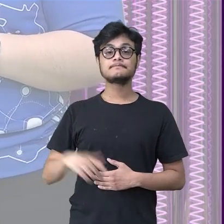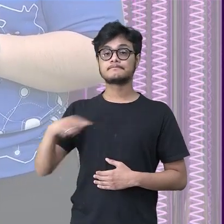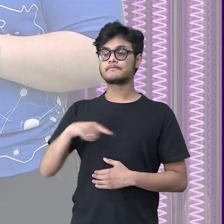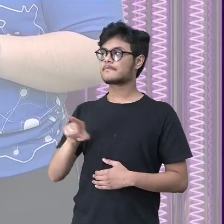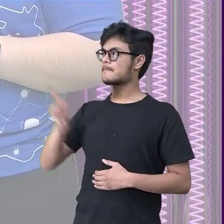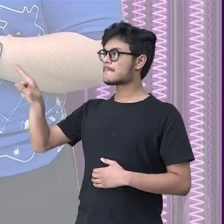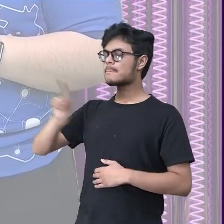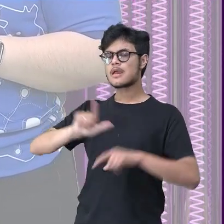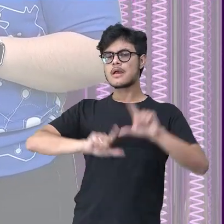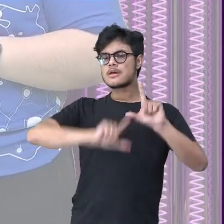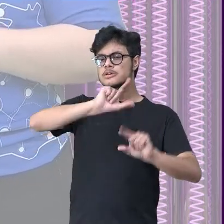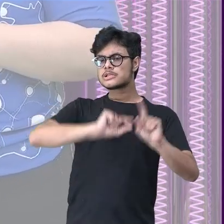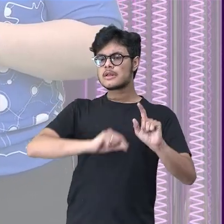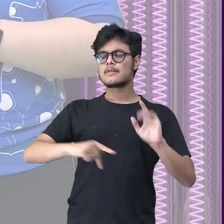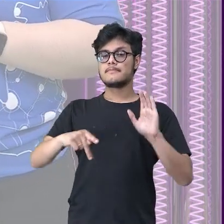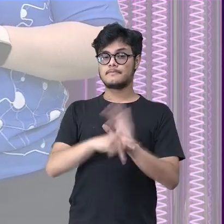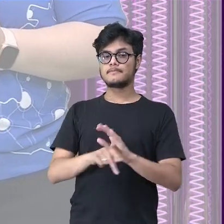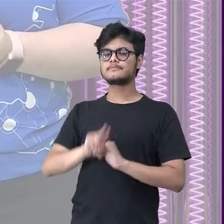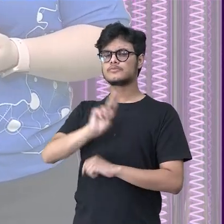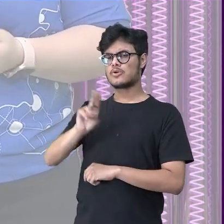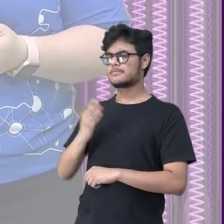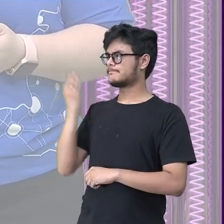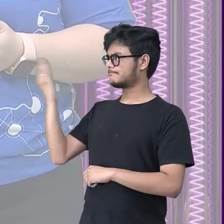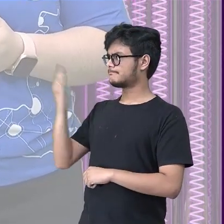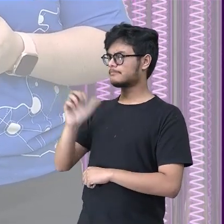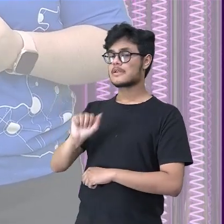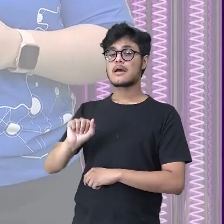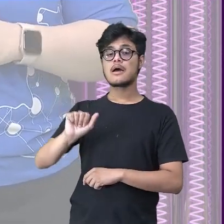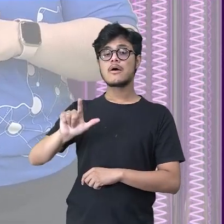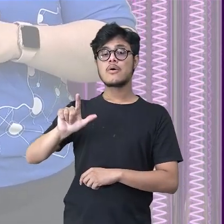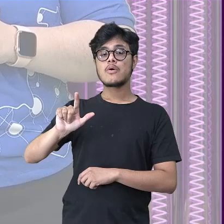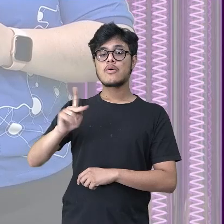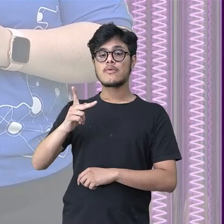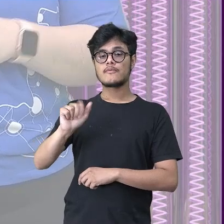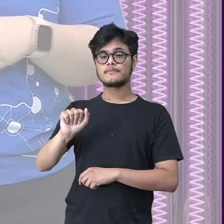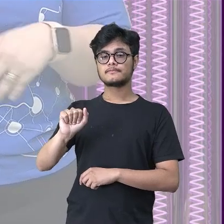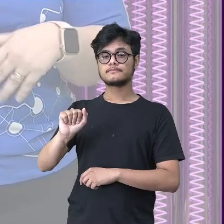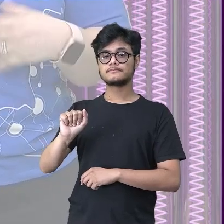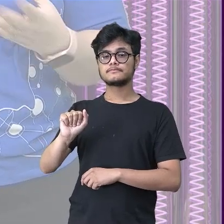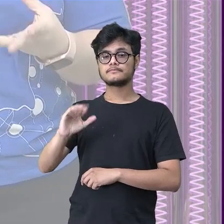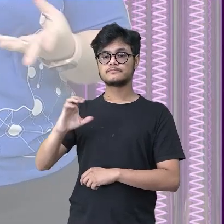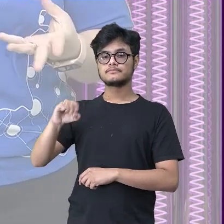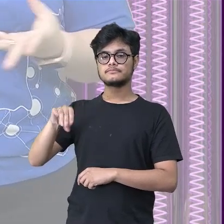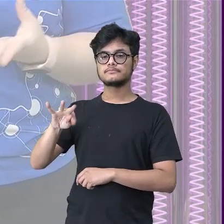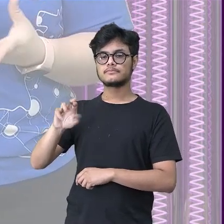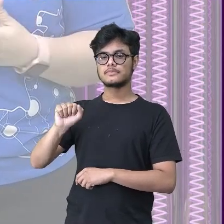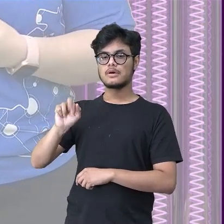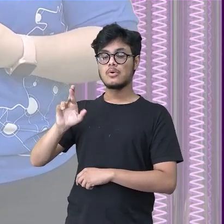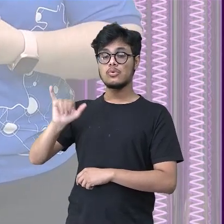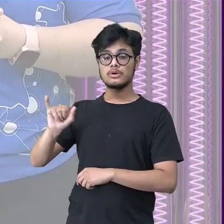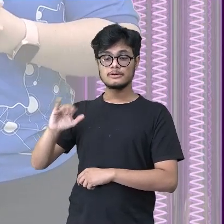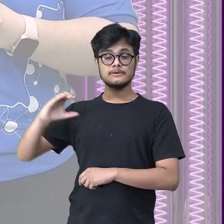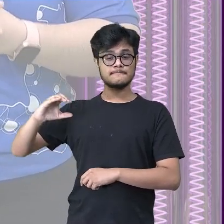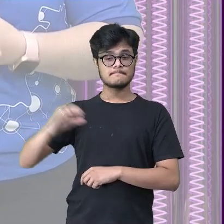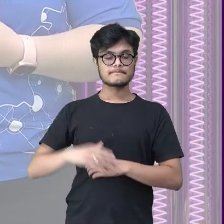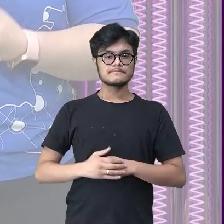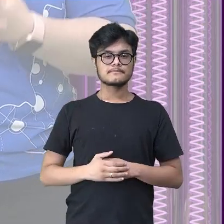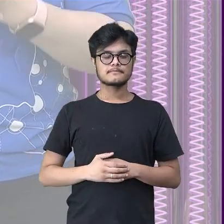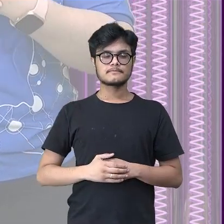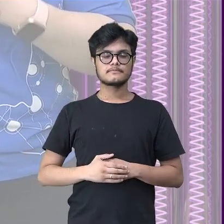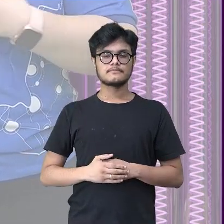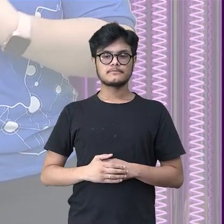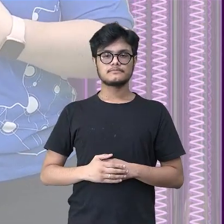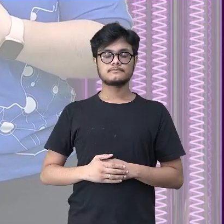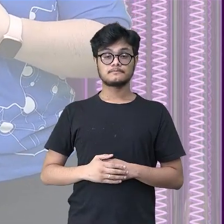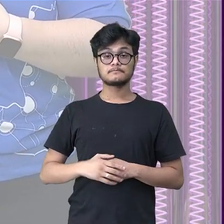vocês estão vendo, essa estrela, né? Essa estrela Alfa Centauri C. E essa estrela, que é a estrela